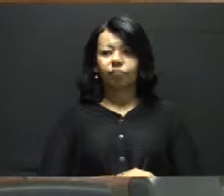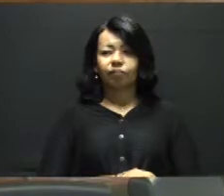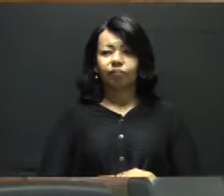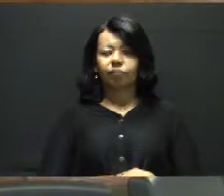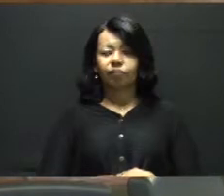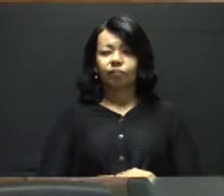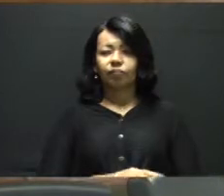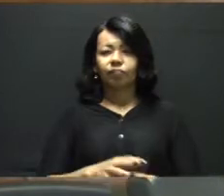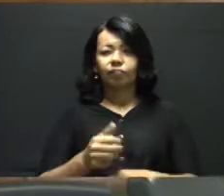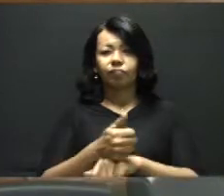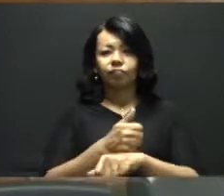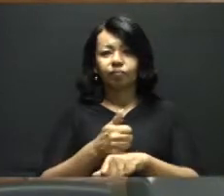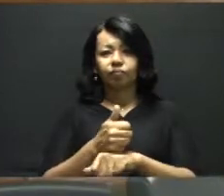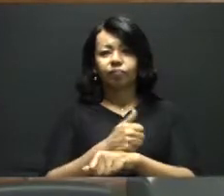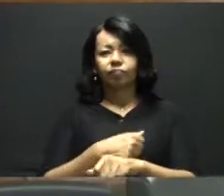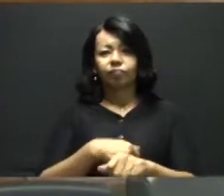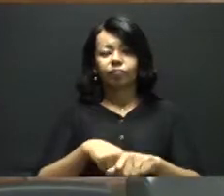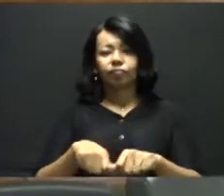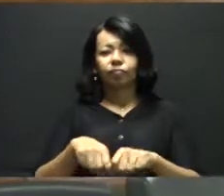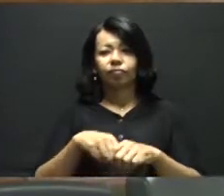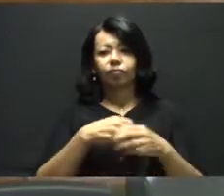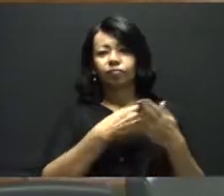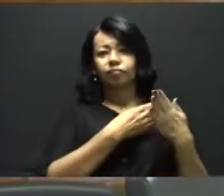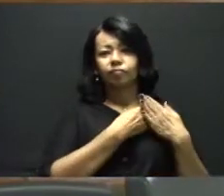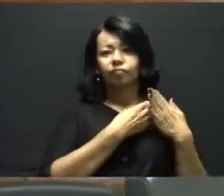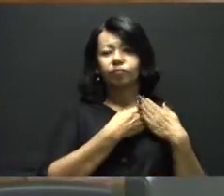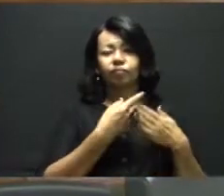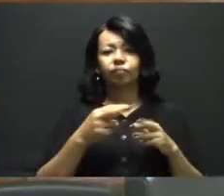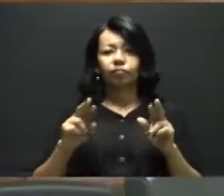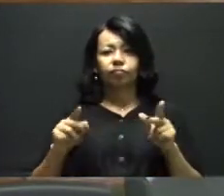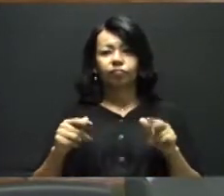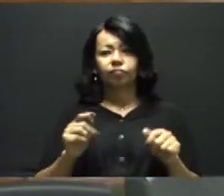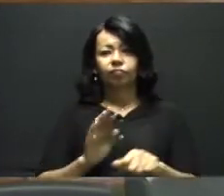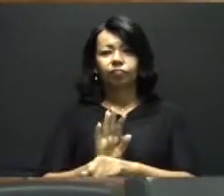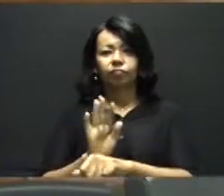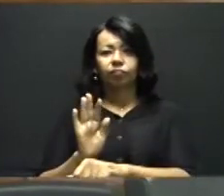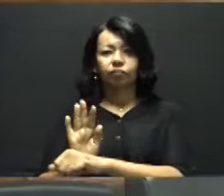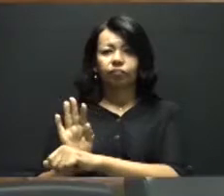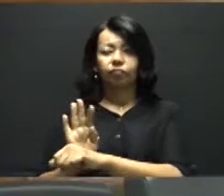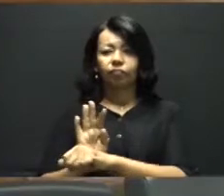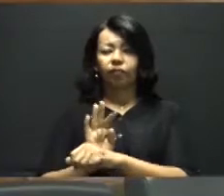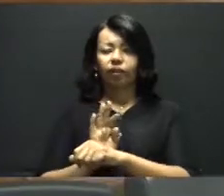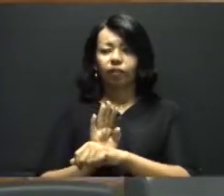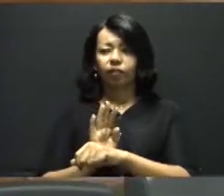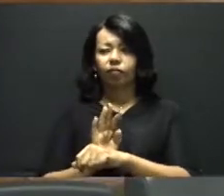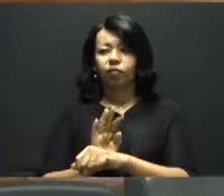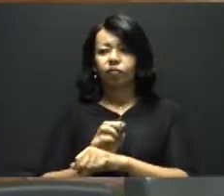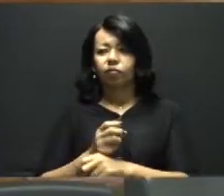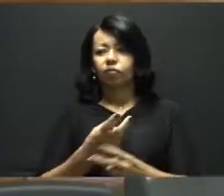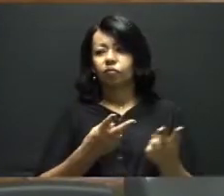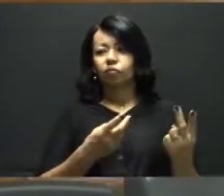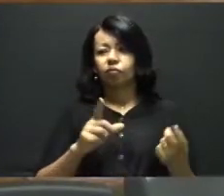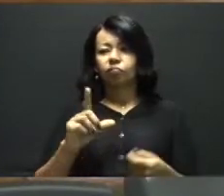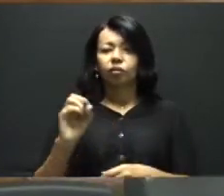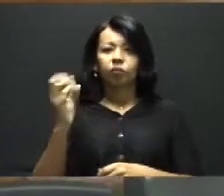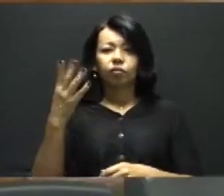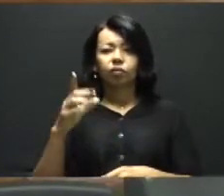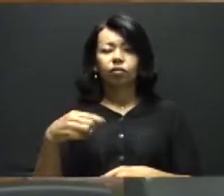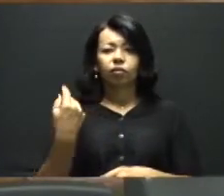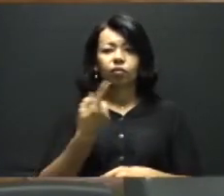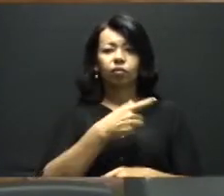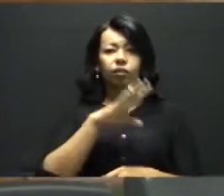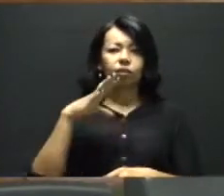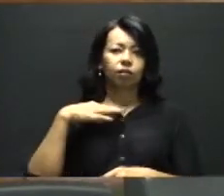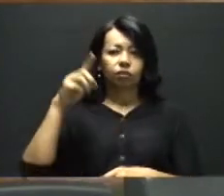os profissionais são responsáveis por diferentes atendimentos como aquele que ocorreu em nossa